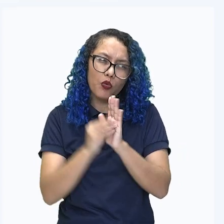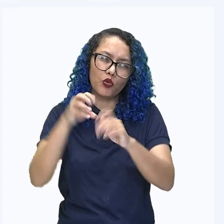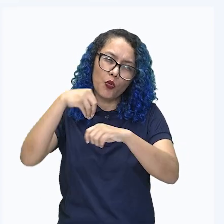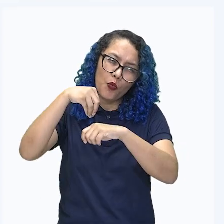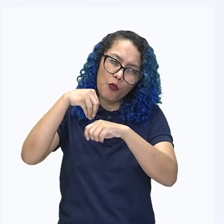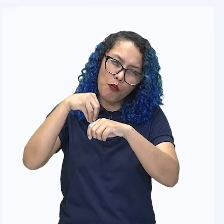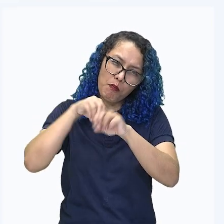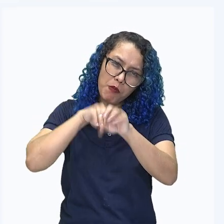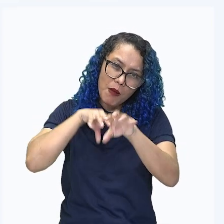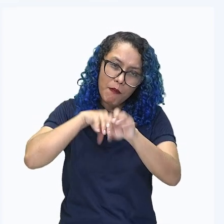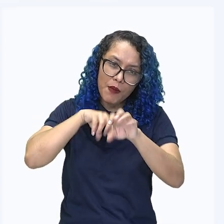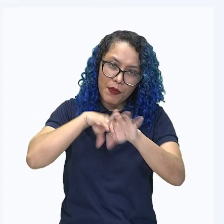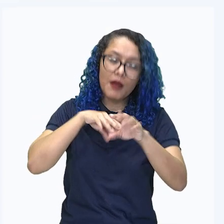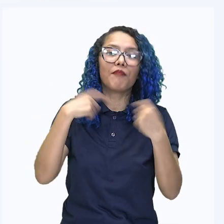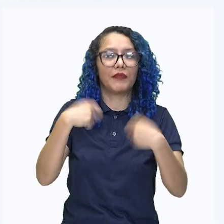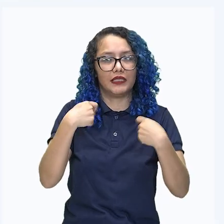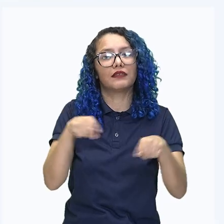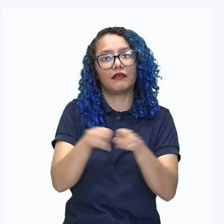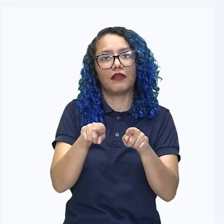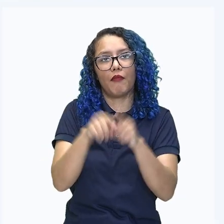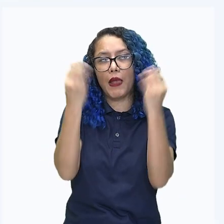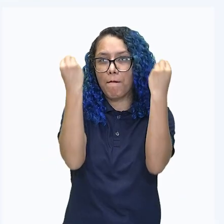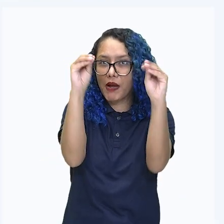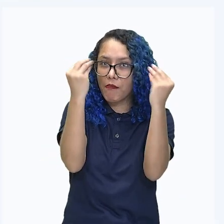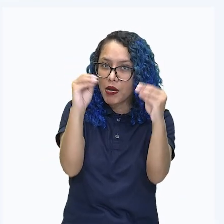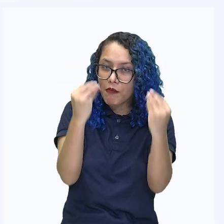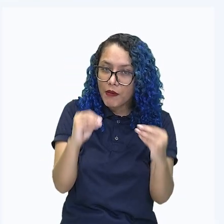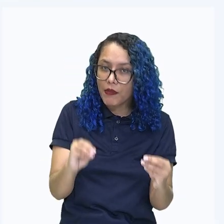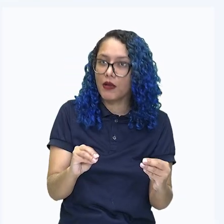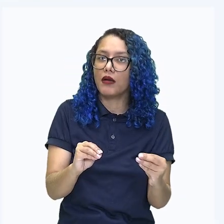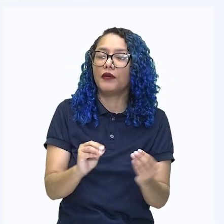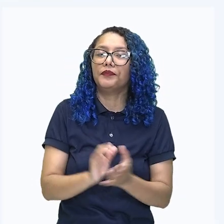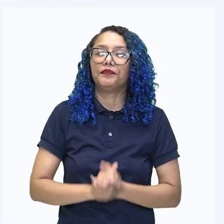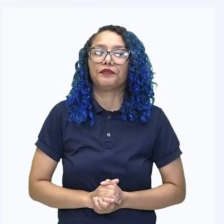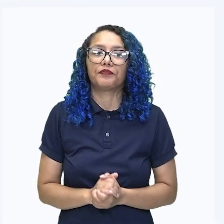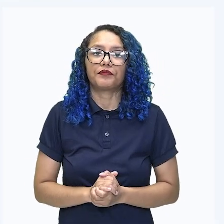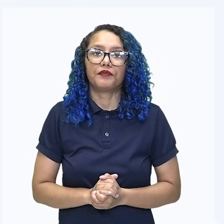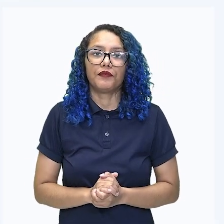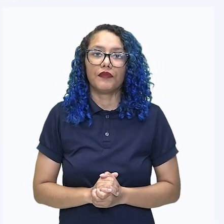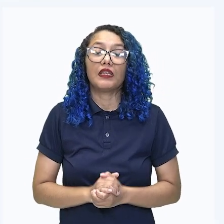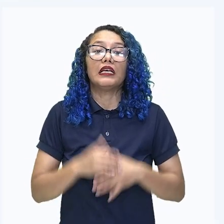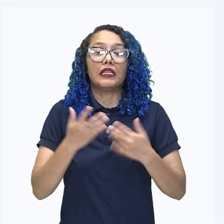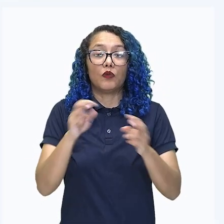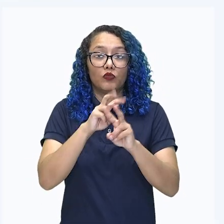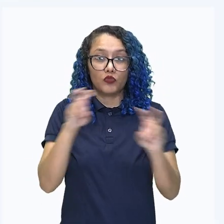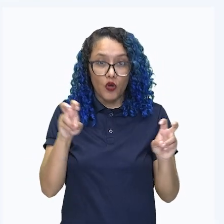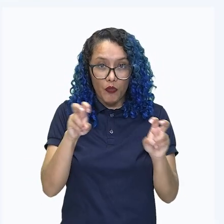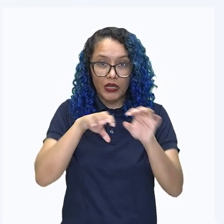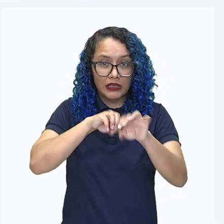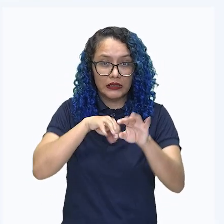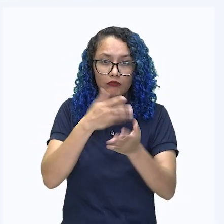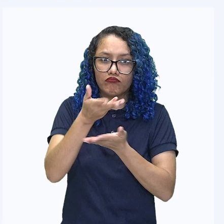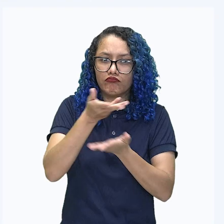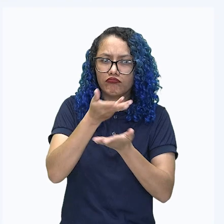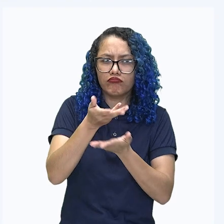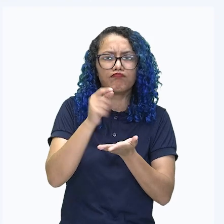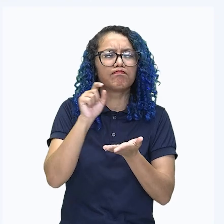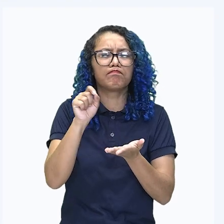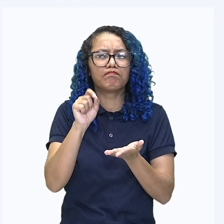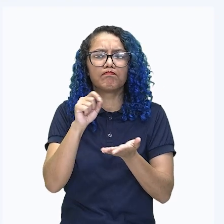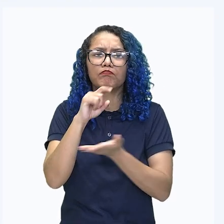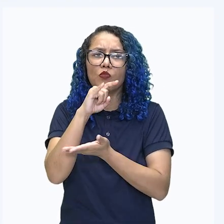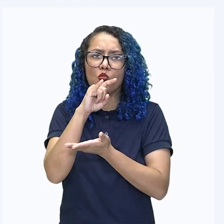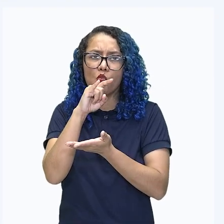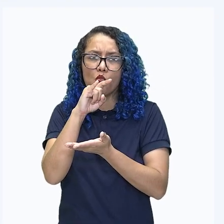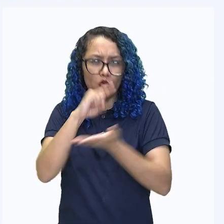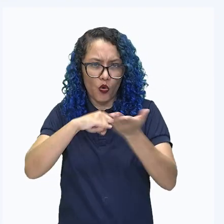foi ministrado naquele dia e precisa ser lançado. Falando especificamente do ensino mediado, a gente tem um documento,